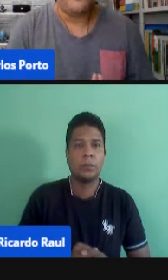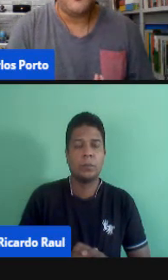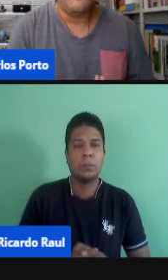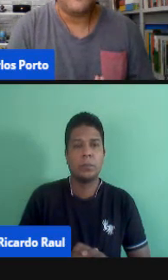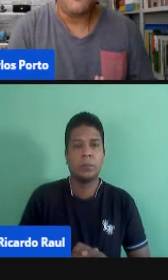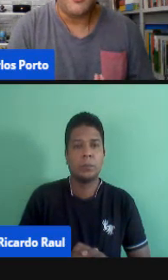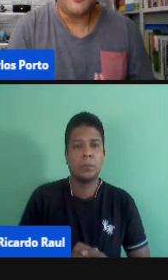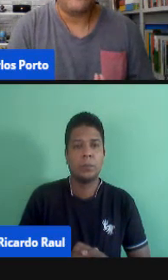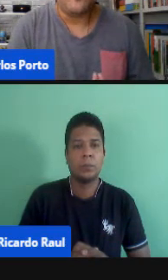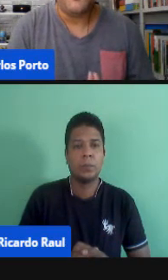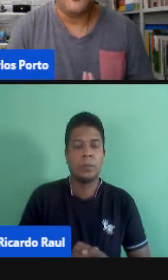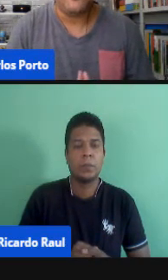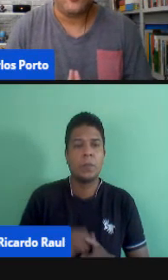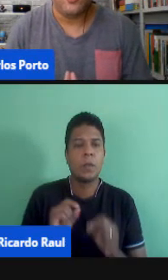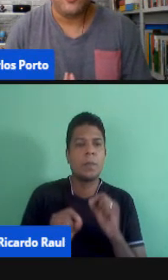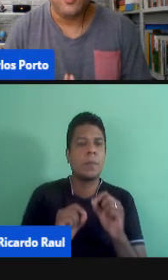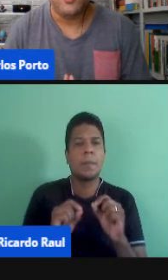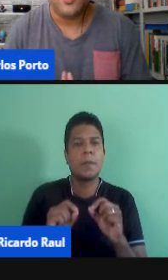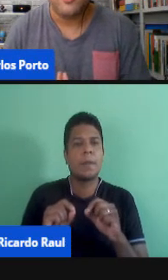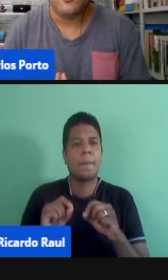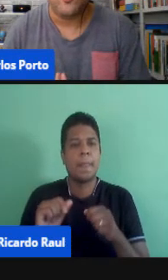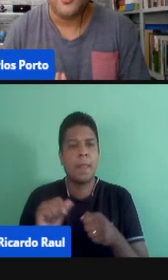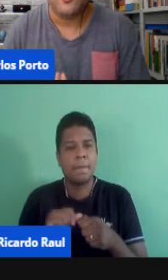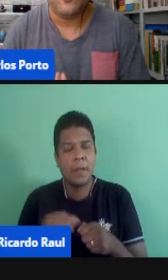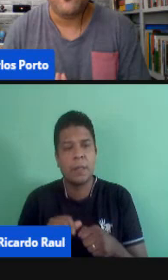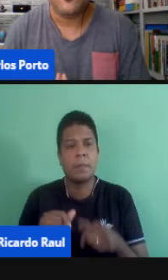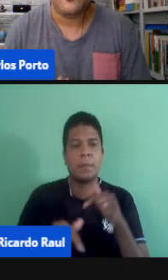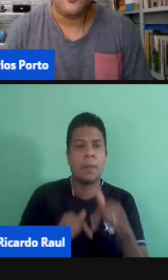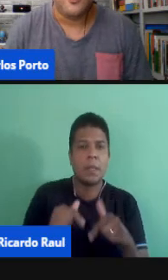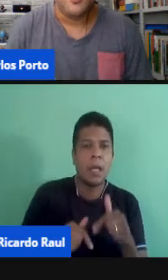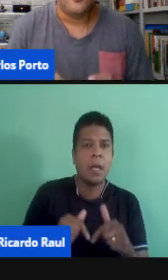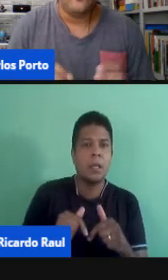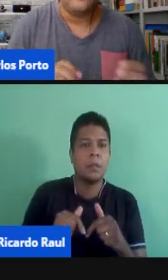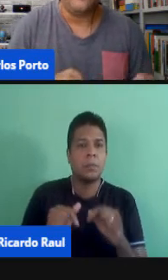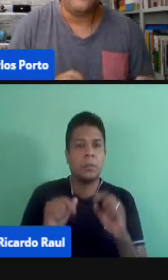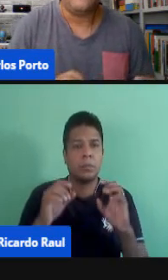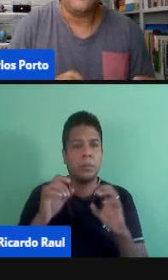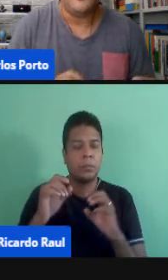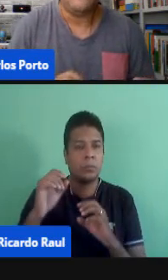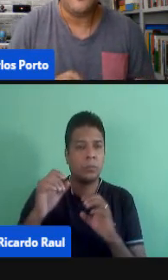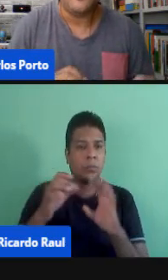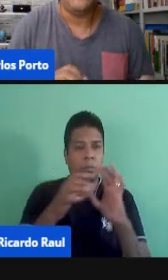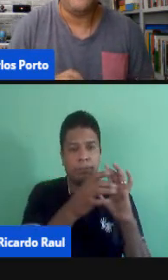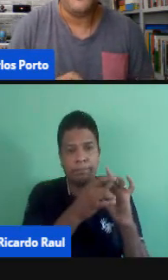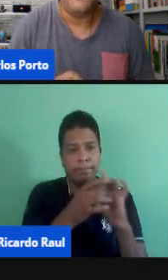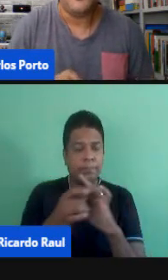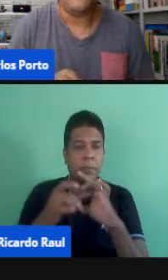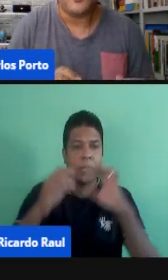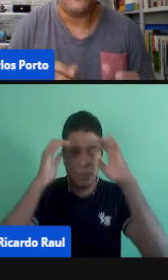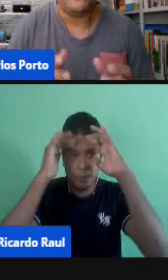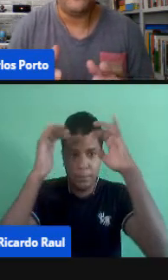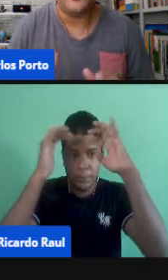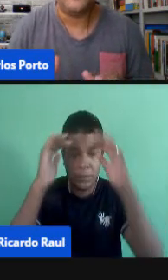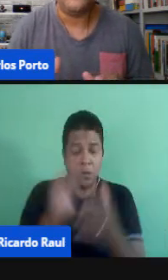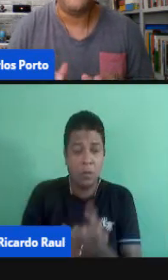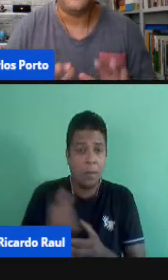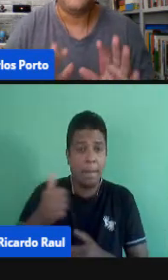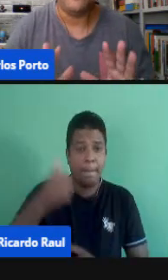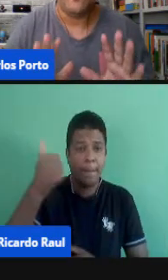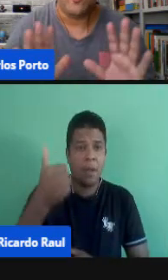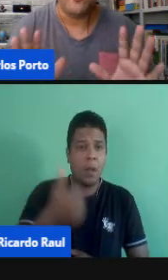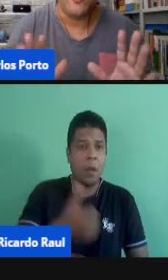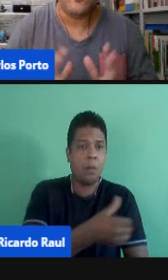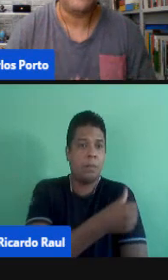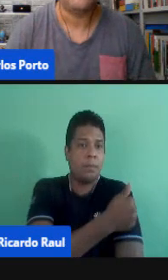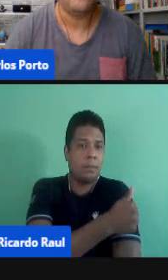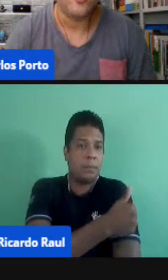o que nós podemos trabalhar nas competências socioemocionais e cognitivas nos anos iniciais do 1º ao 9º ano,